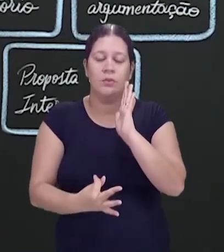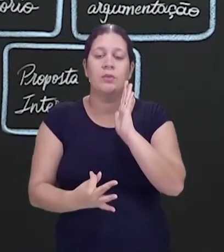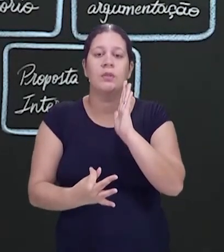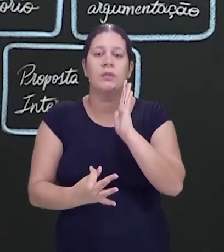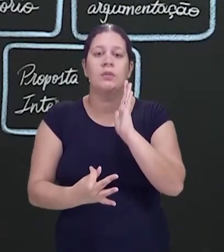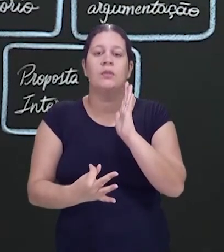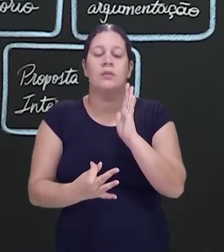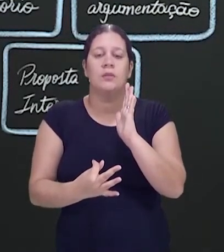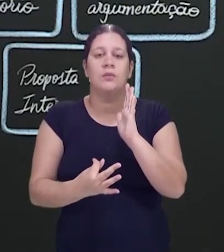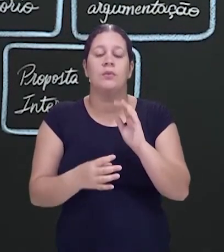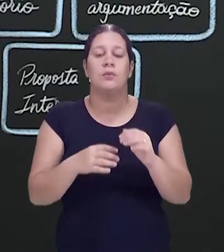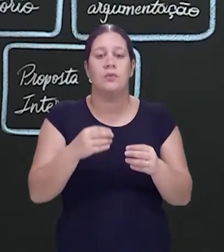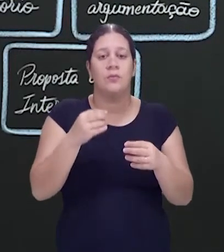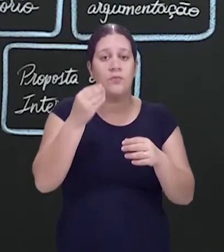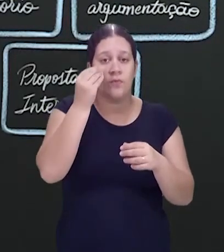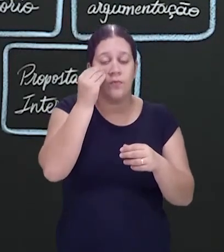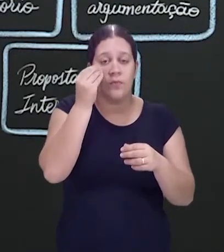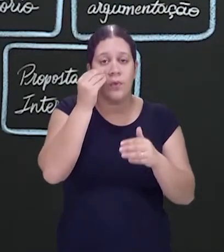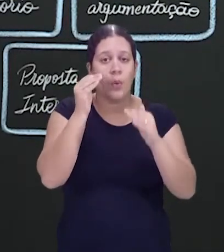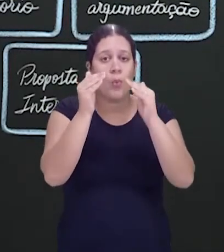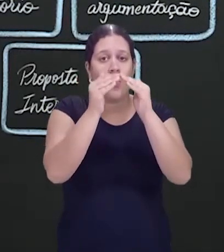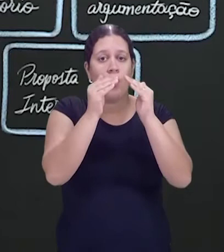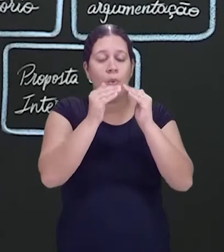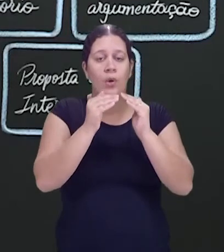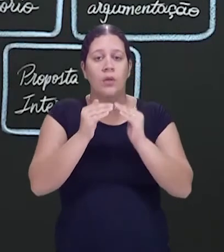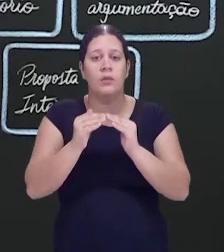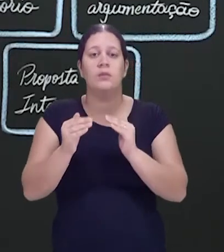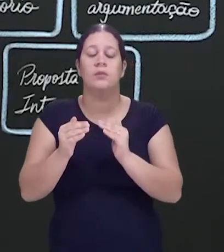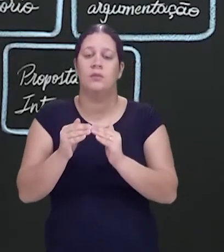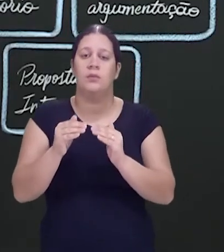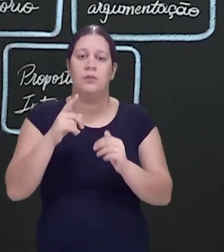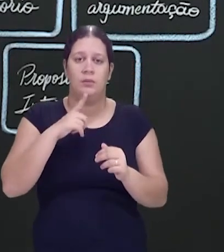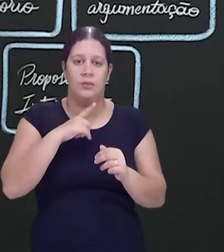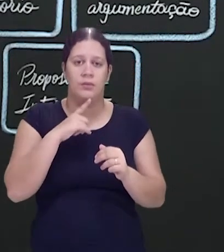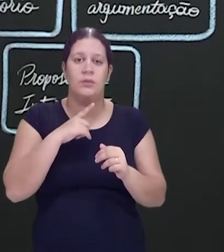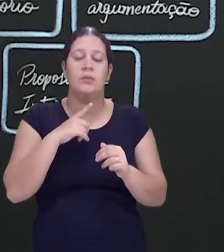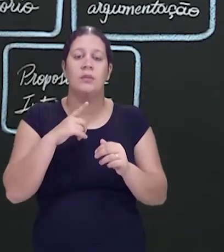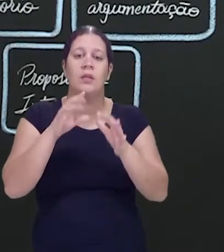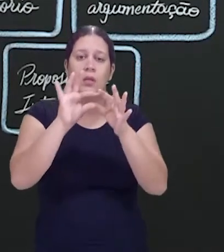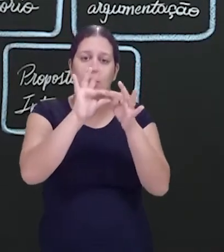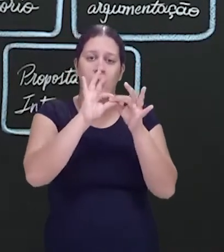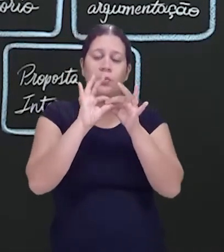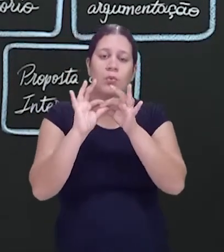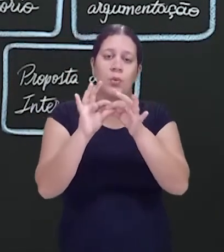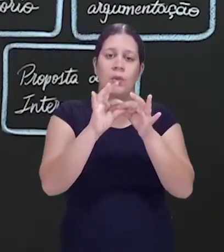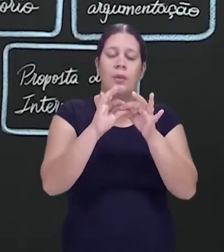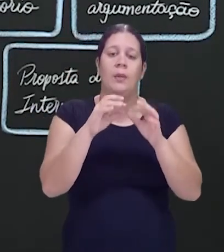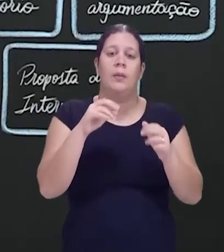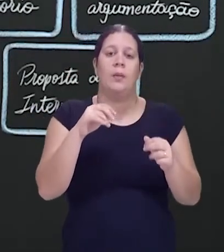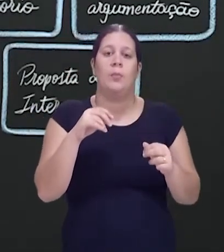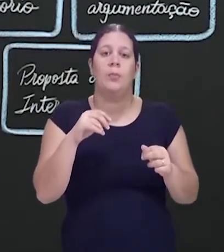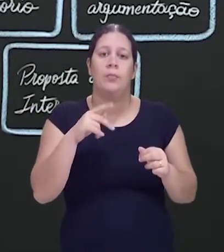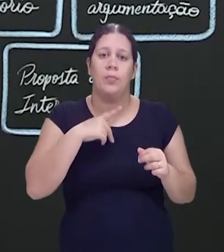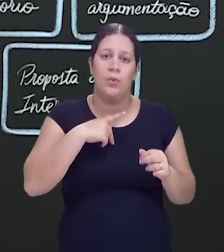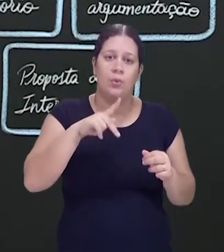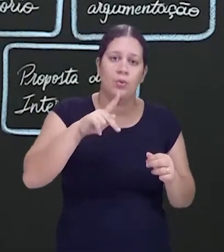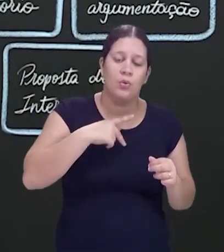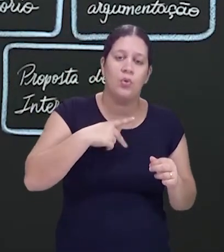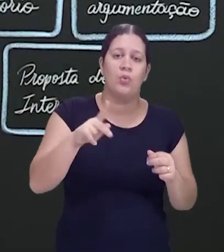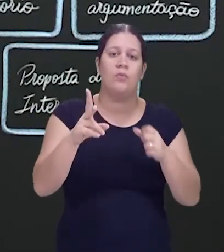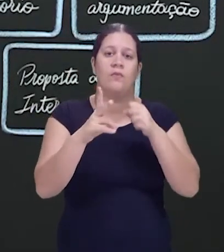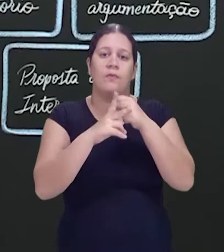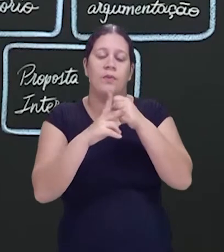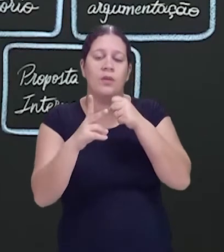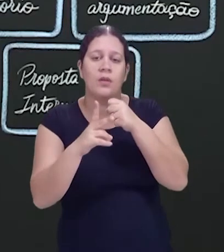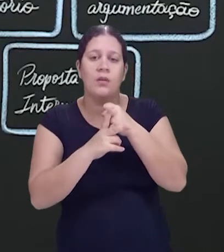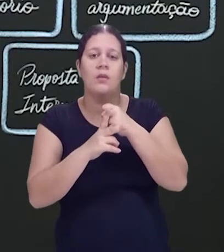também dos mecanismos coesivos, ou seja, de que modo as orações do seu texto serão conectadas, por meio de pronomes, de